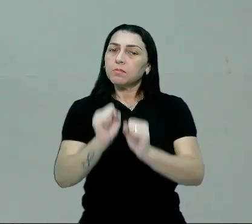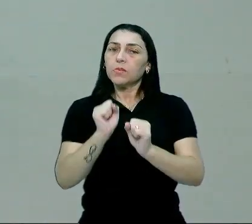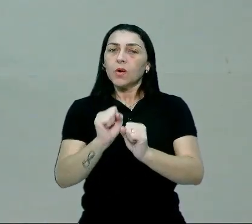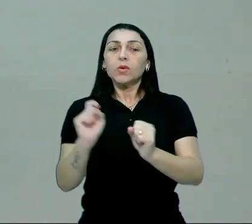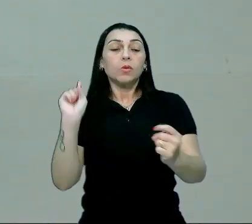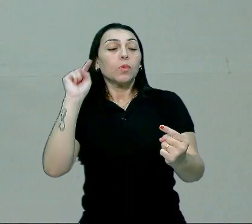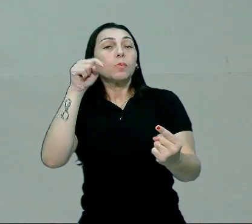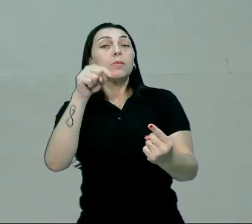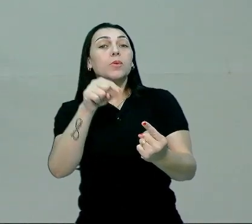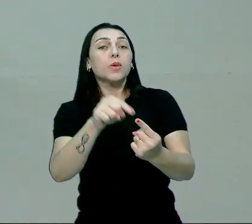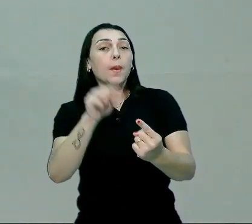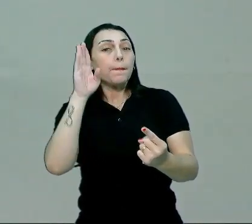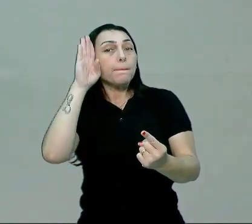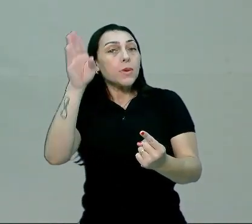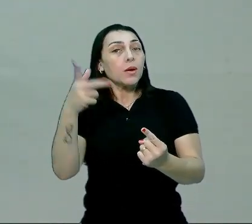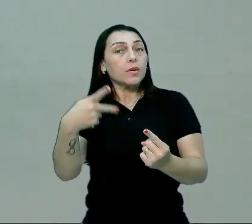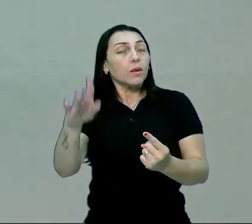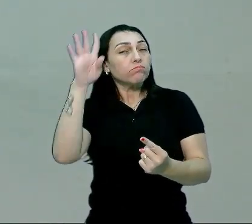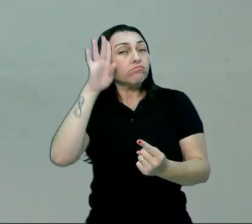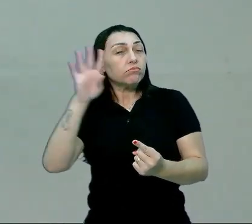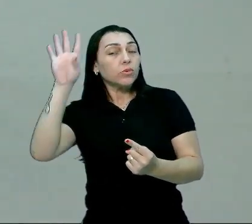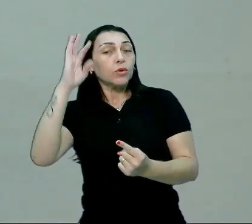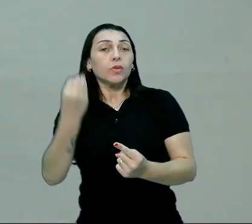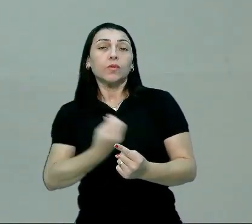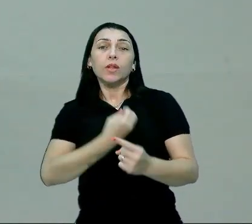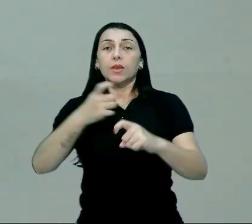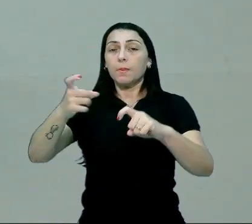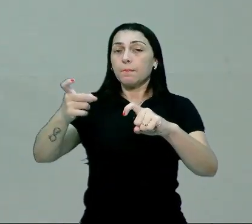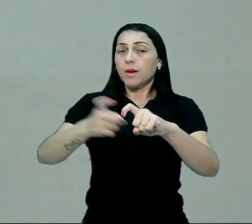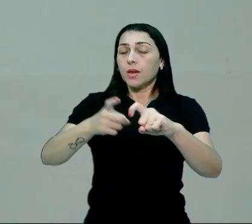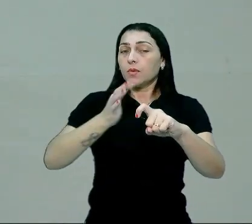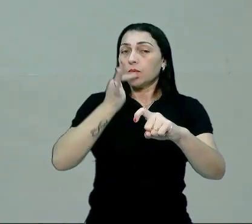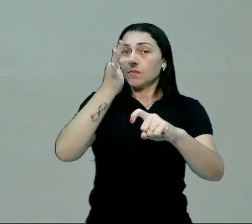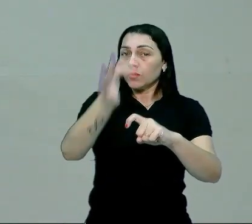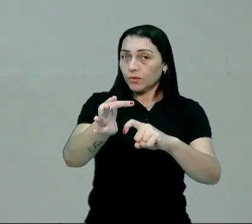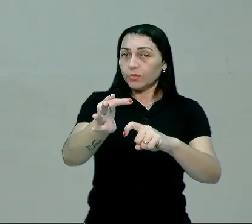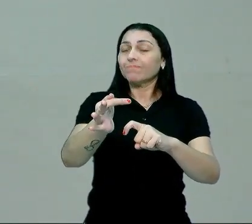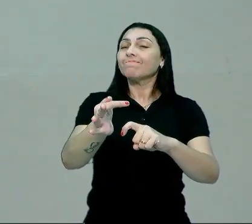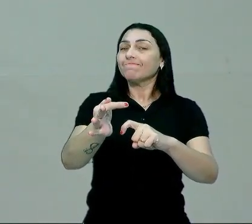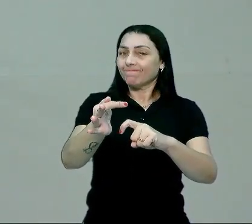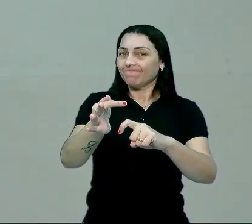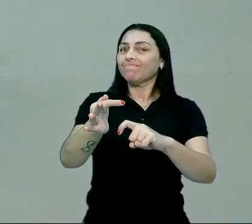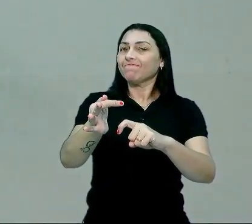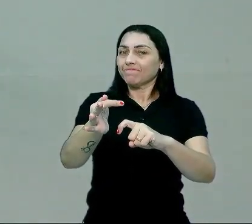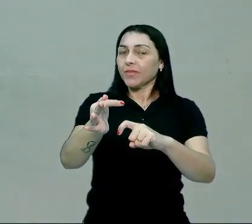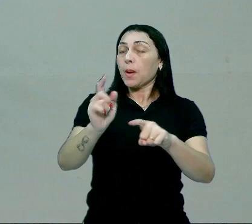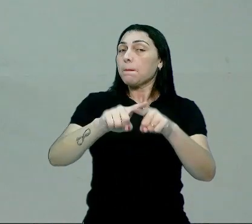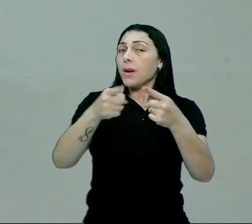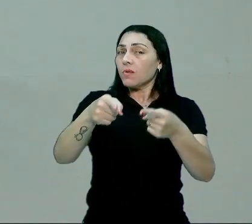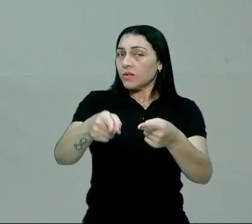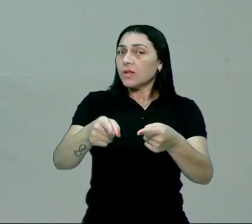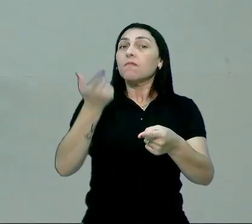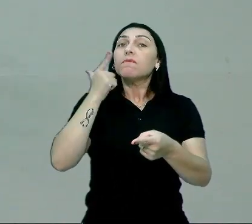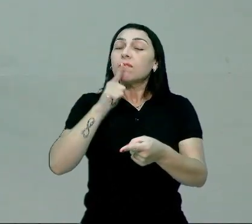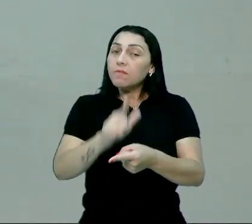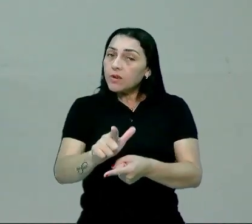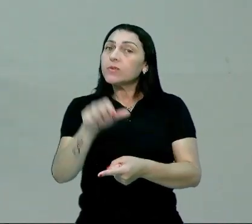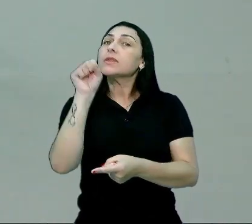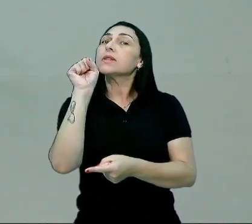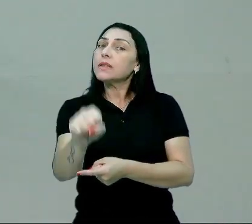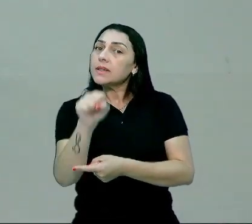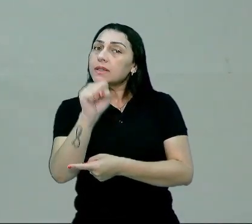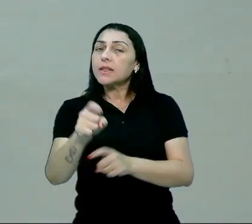como objetivo, porque é o seu sonho de vida, ser médico, ser médica. Mas você vai conseguir